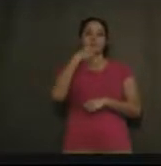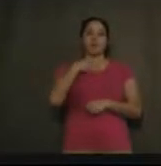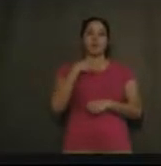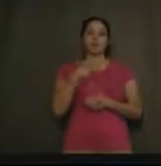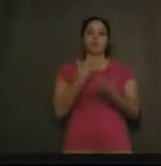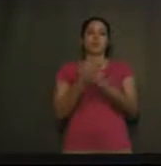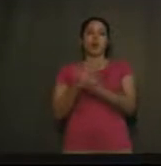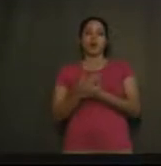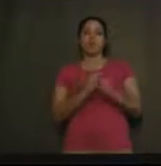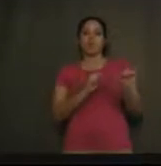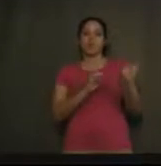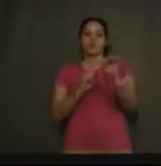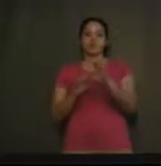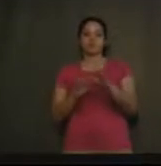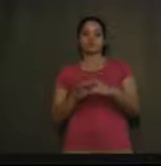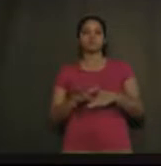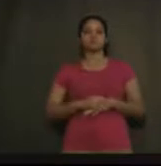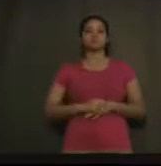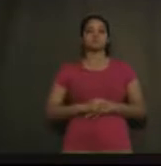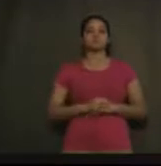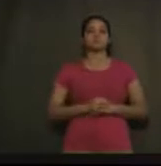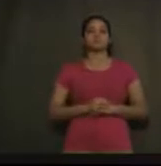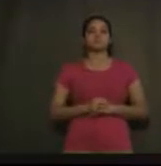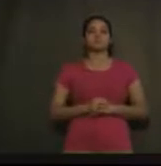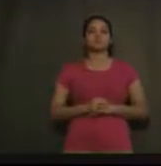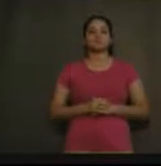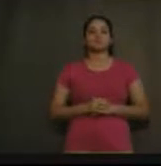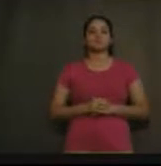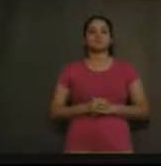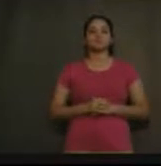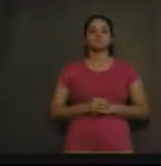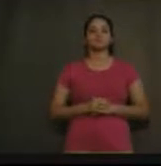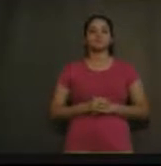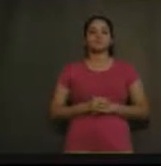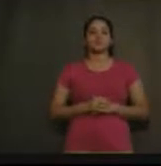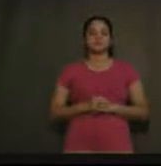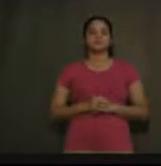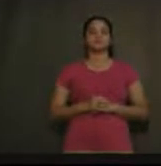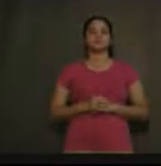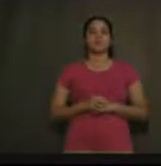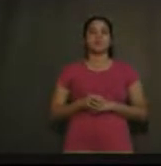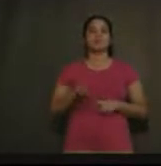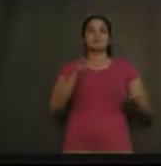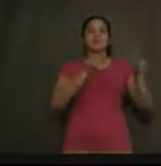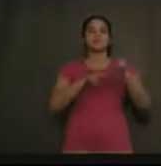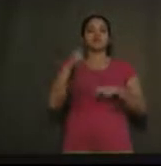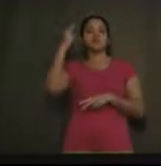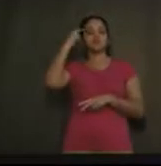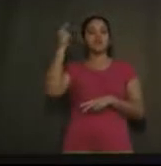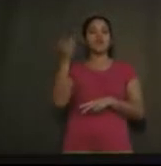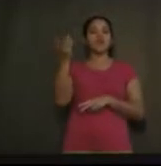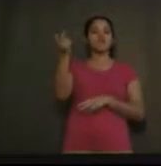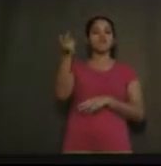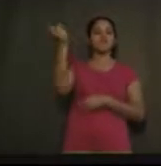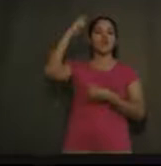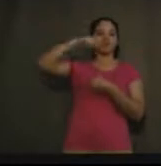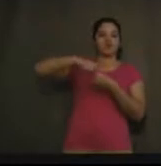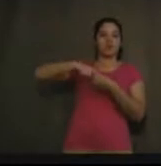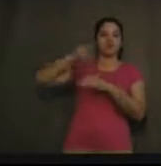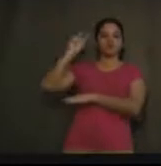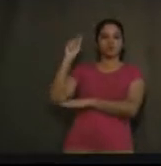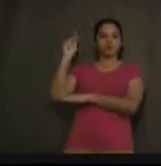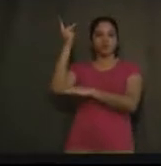no IMPA nesse momento, ensinando exatamente essas noções. E o júri, naturalmente, escolheu Poincaré como